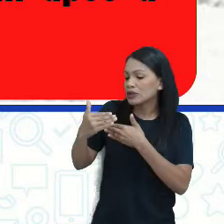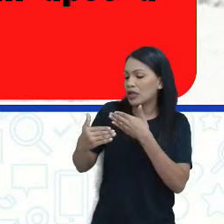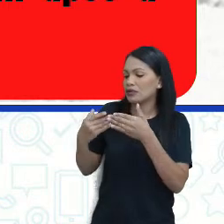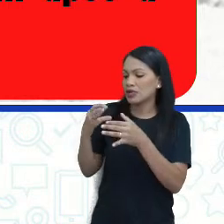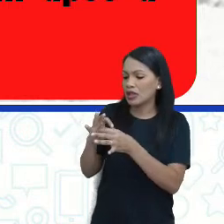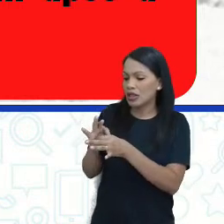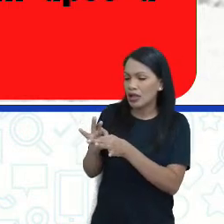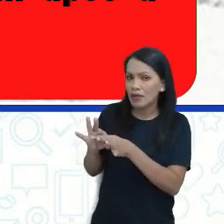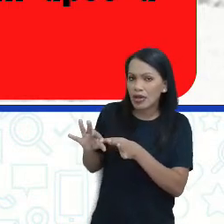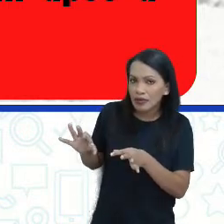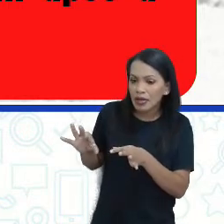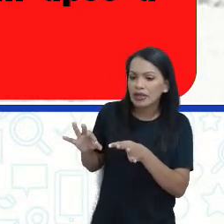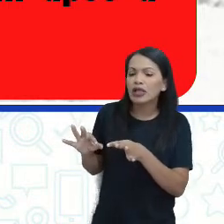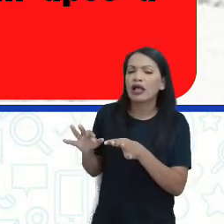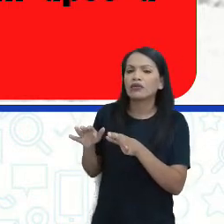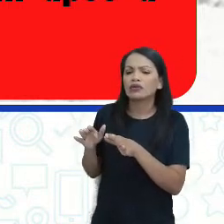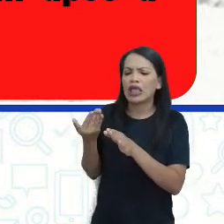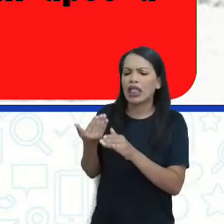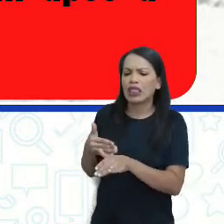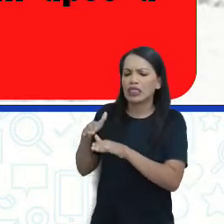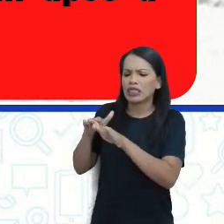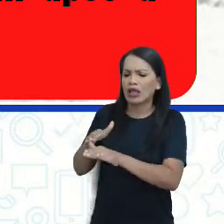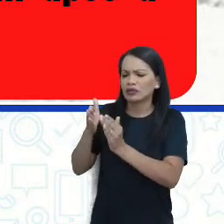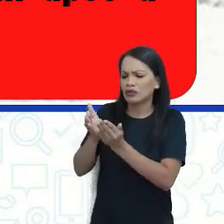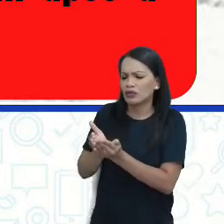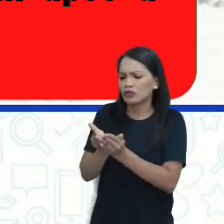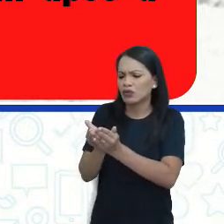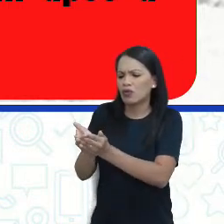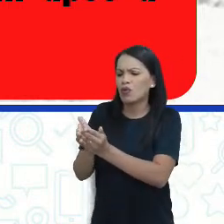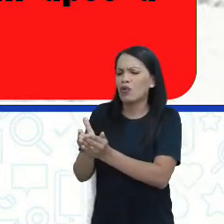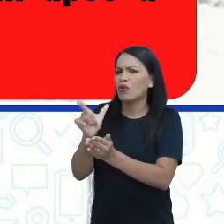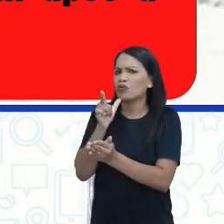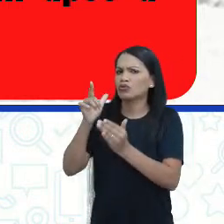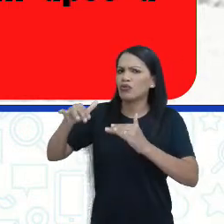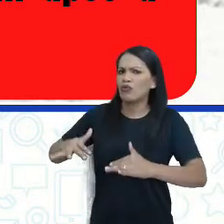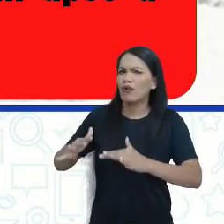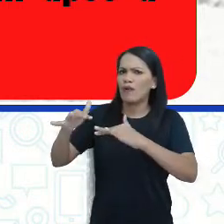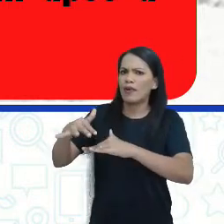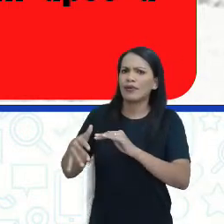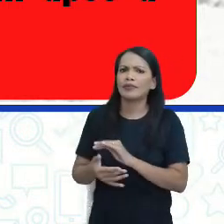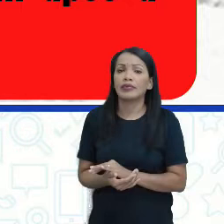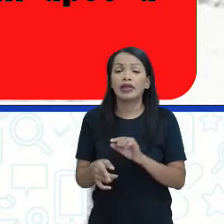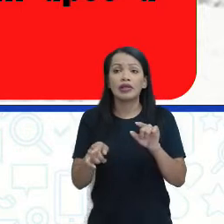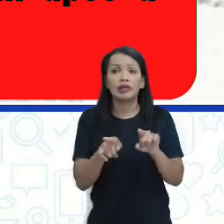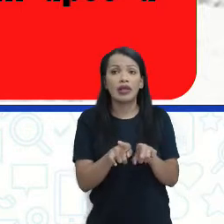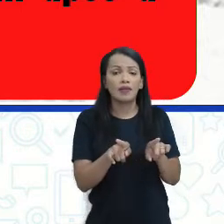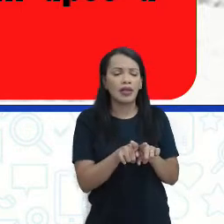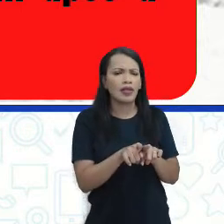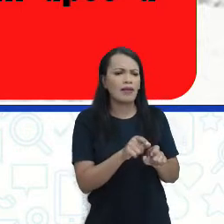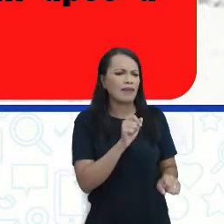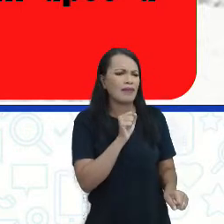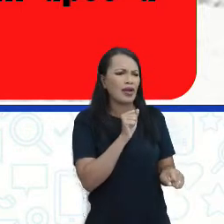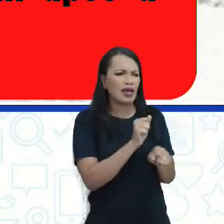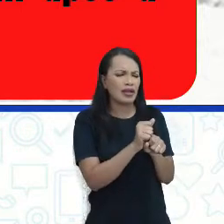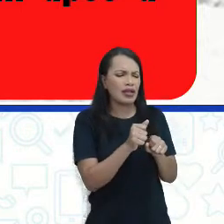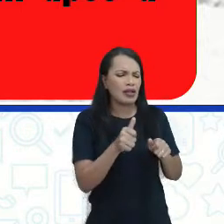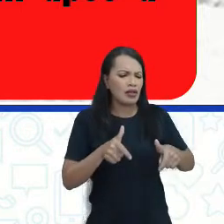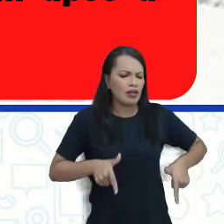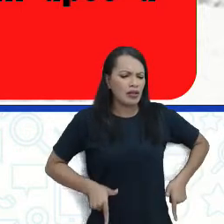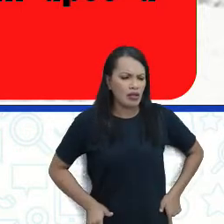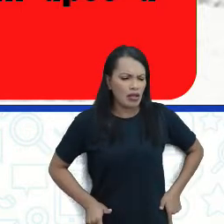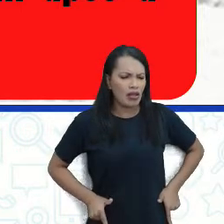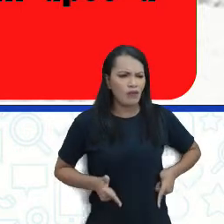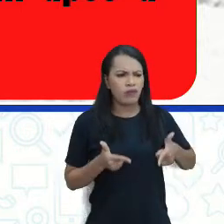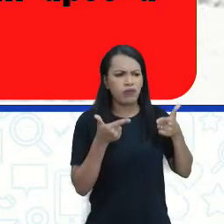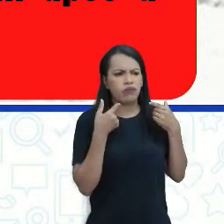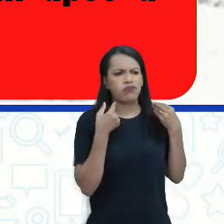de trânsito nos mares e o desarmamento das nações agressoras em comum após a guerra ele deveria ser realizado. Mais